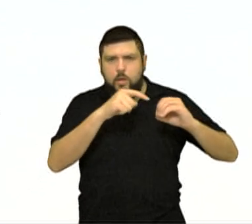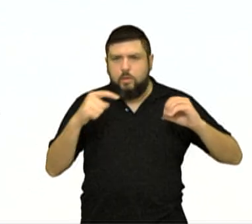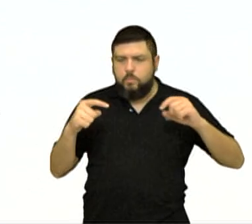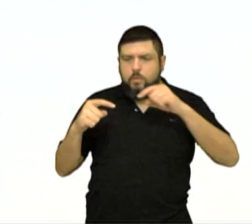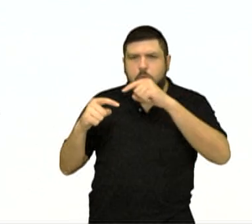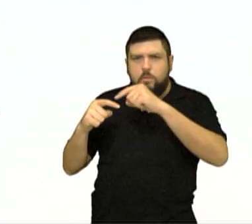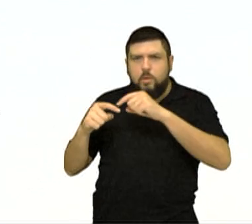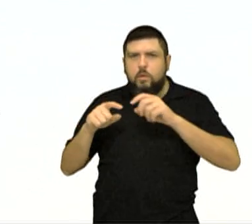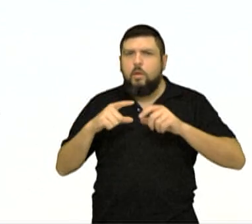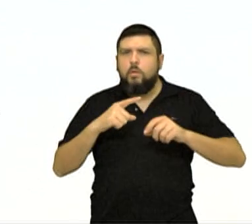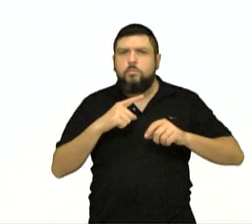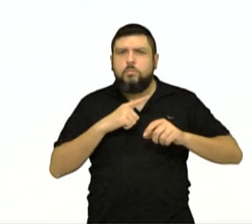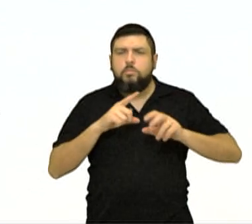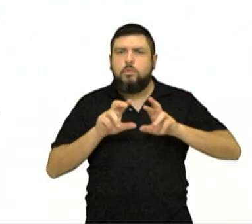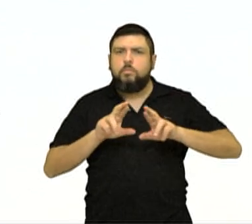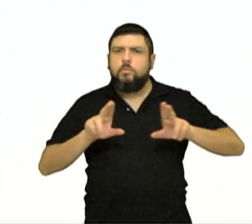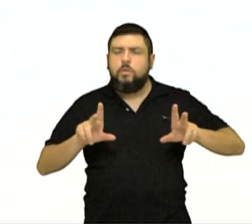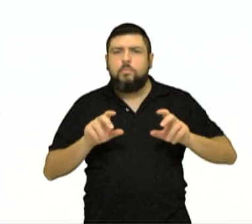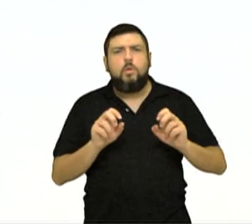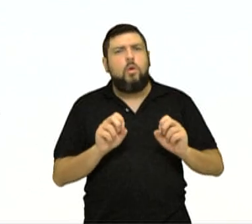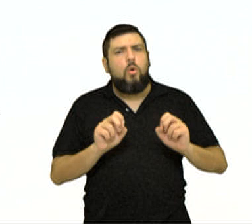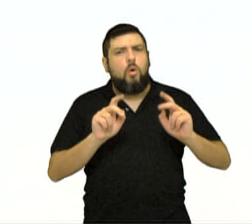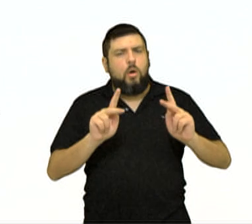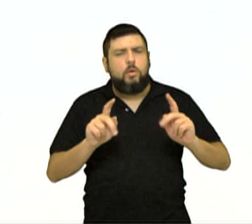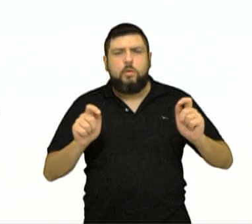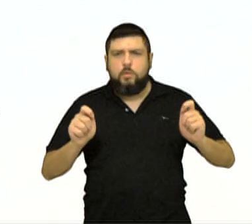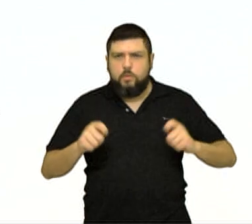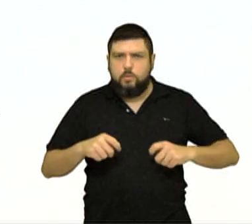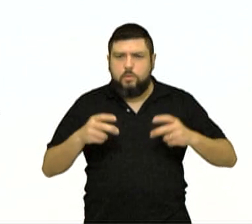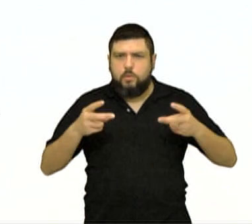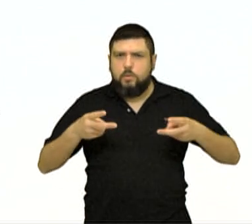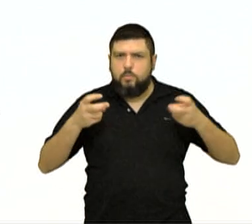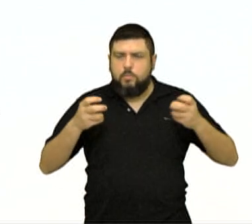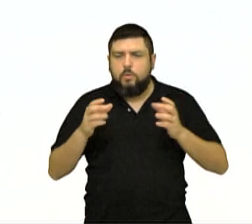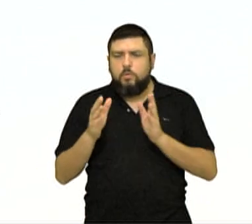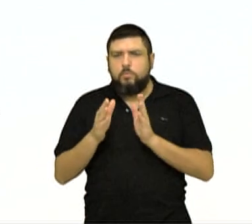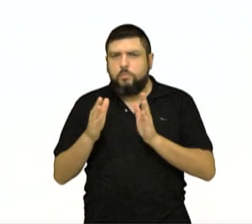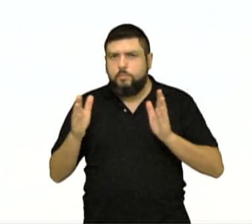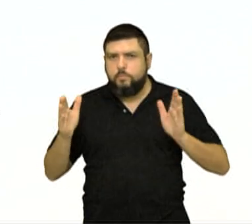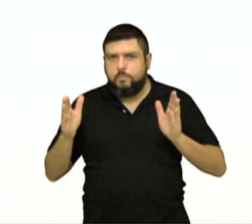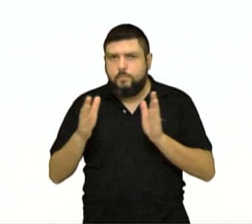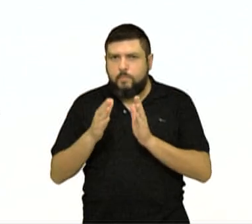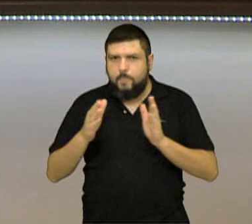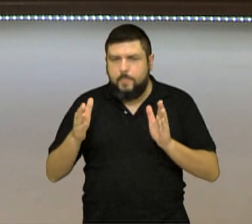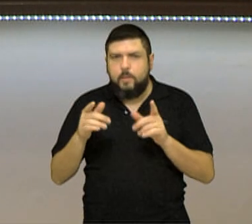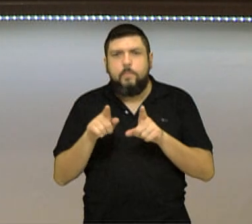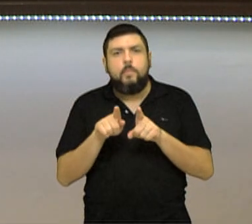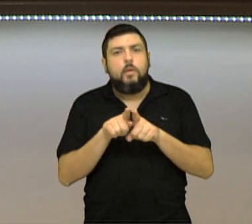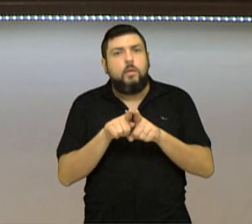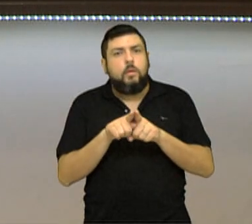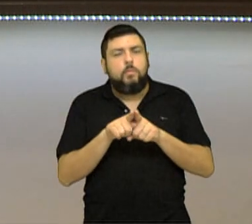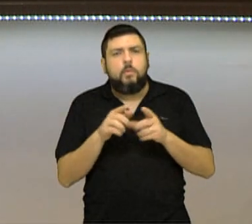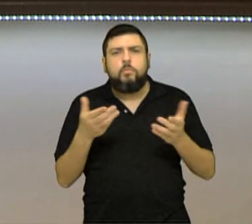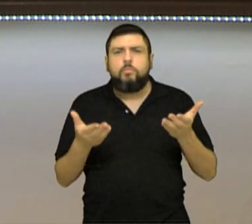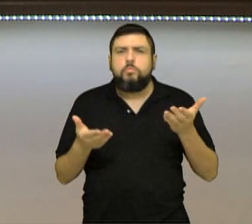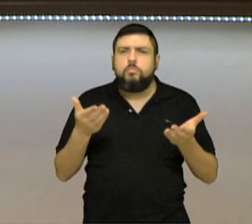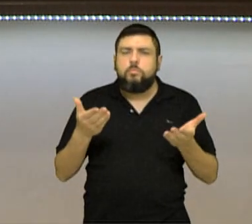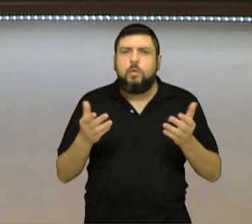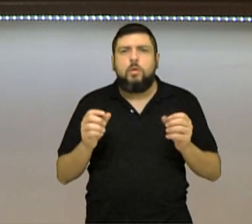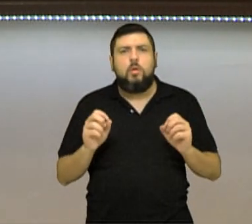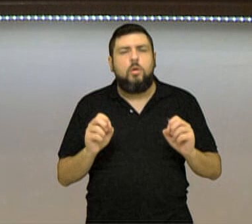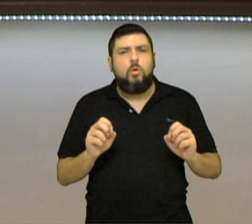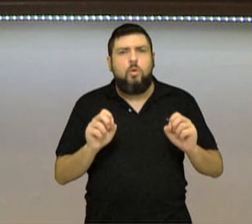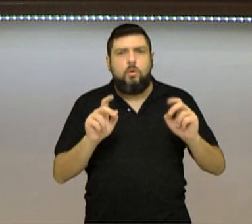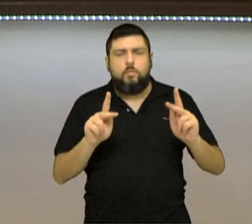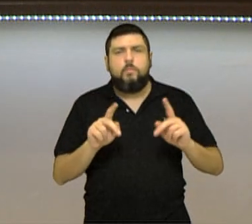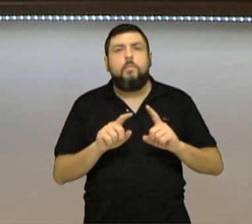células? Vão ter, claro, diferenças anatômicas, diferenças de tamanho, diferenças de proporções, mas vamos